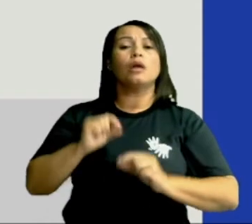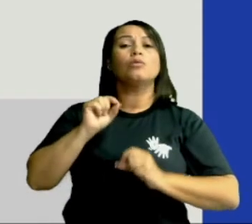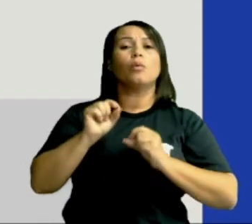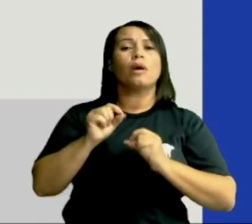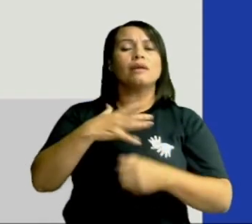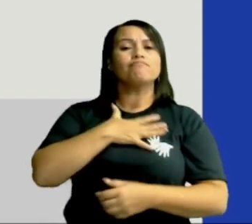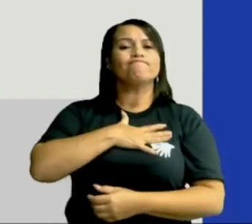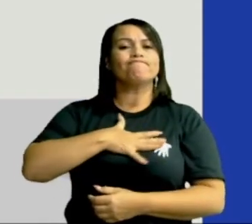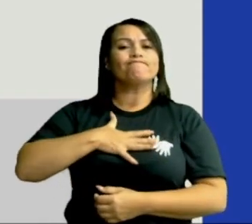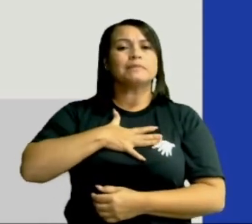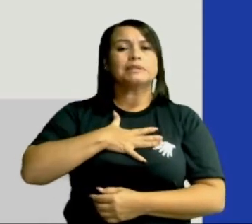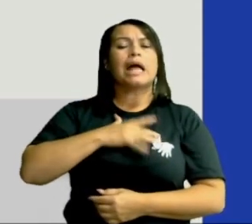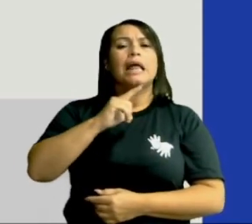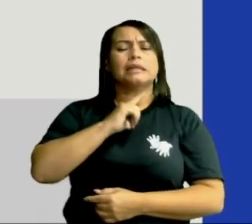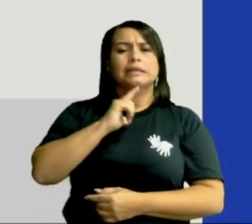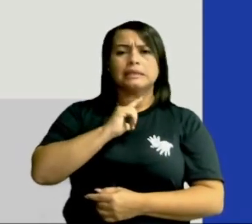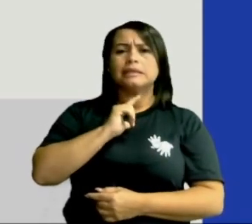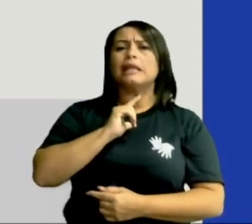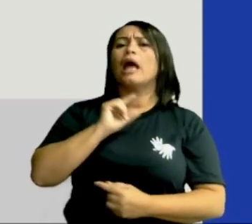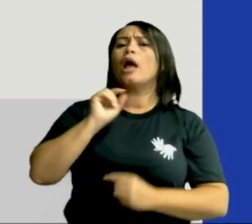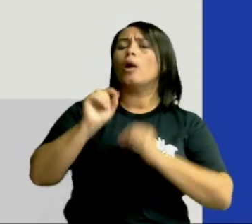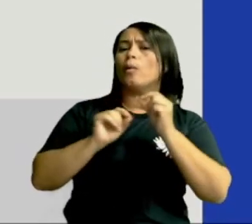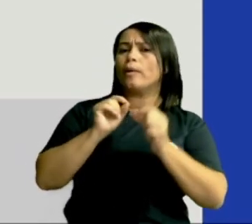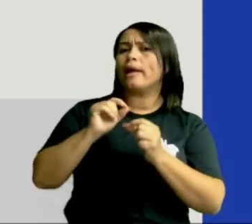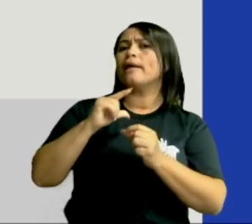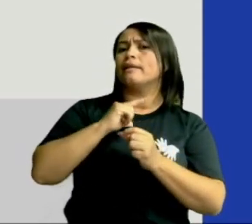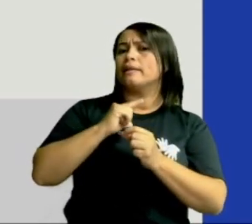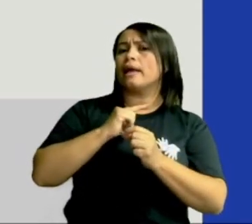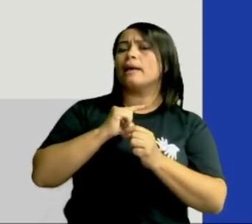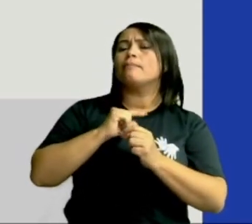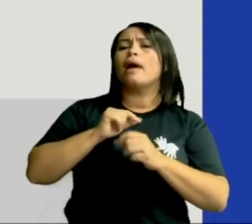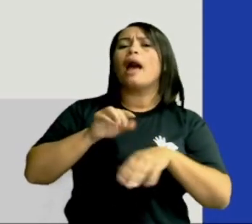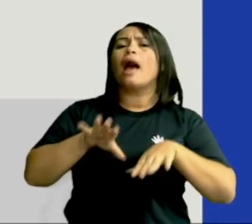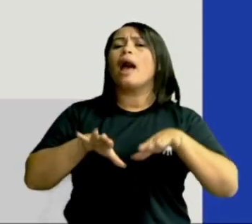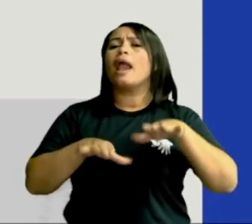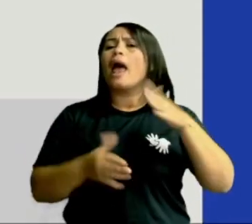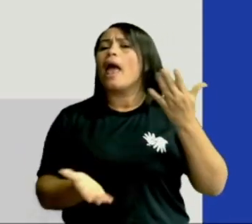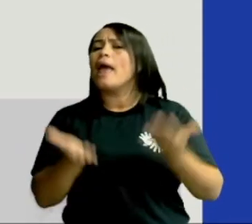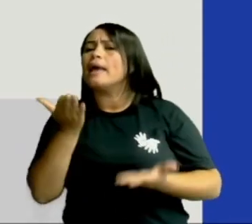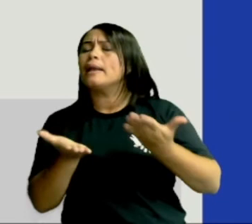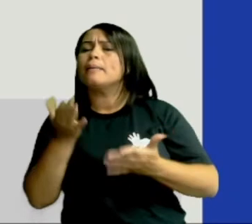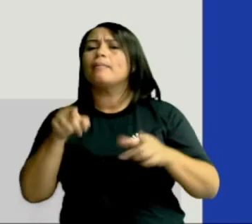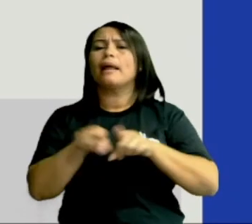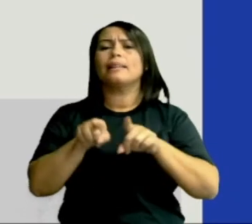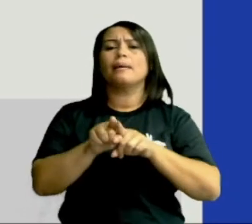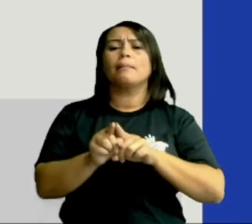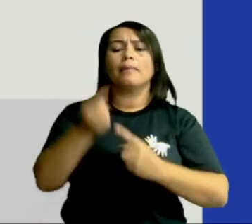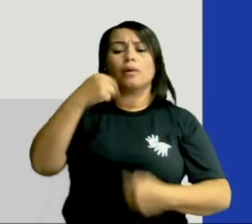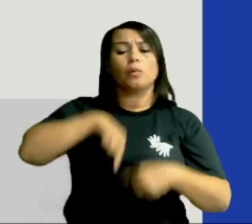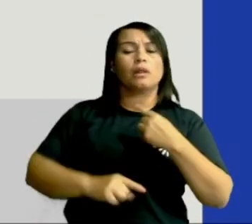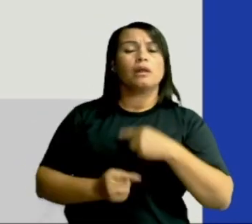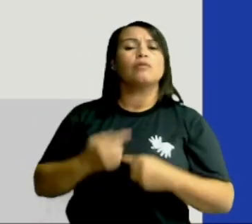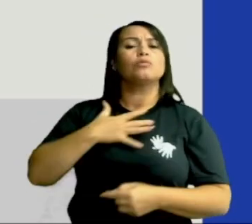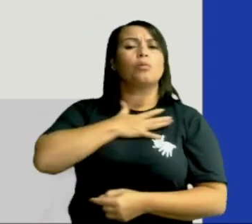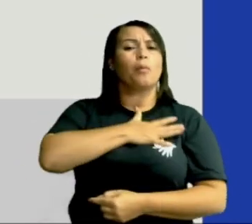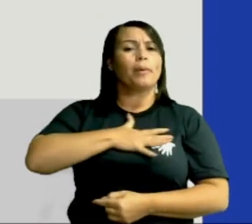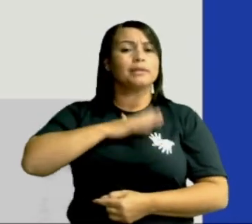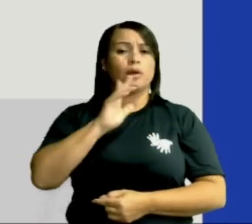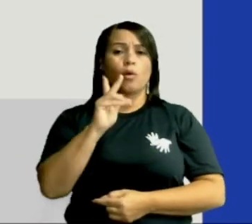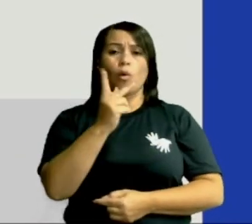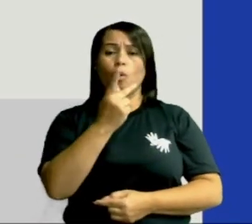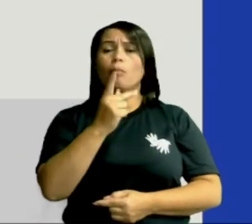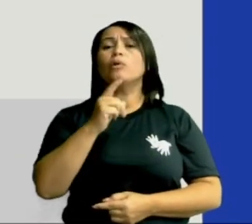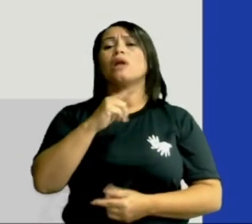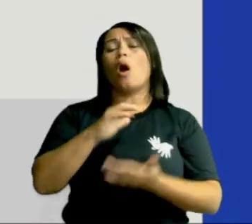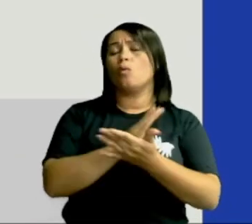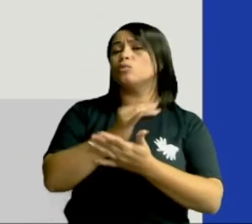existe um feedback, existe uma compensação para equilibrar esse nível de hormônio de prazer, que são hormônios